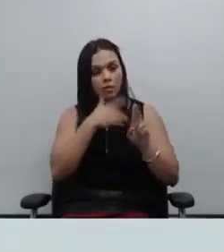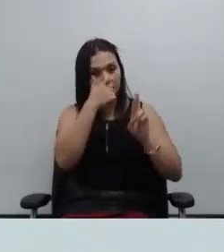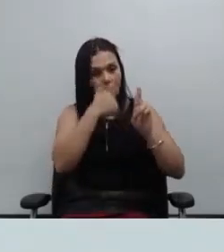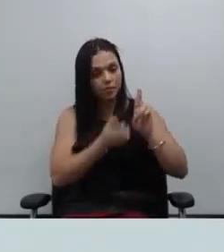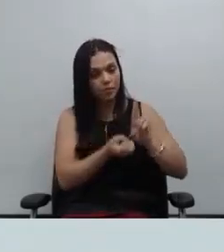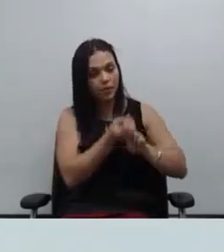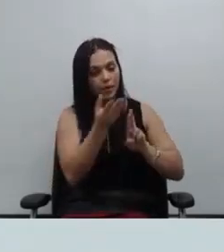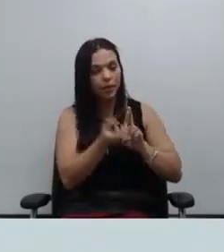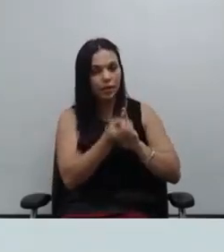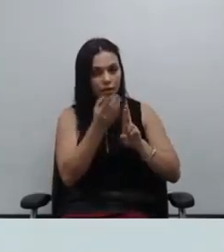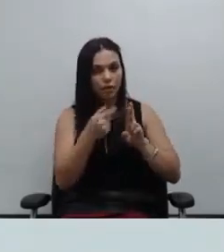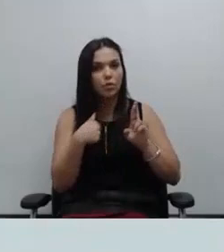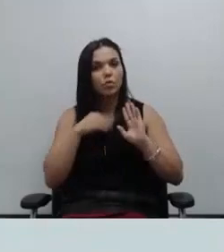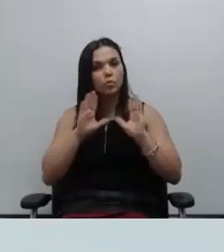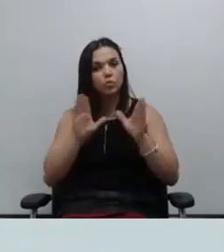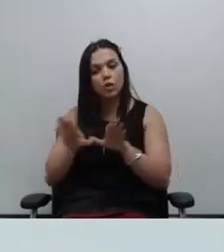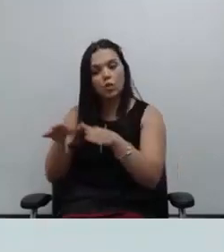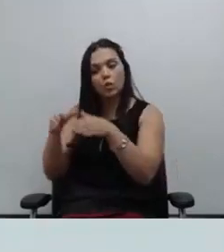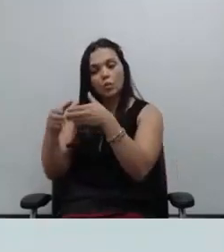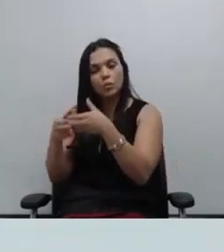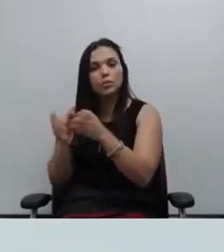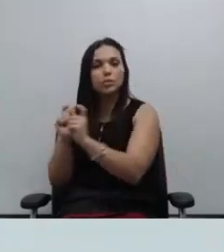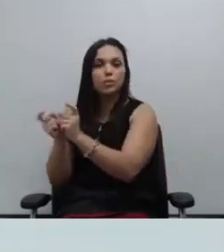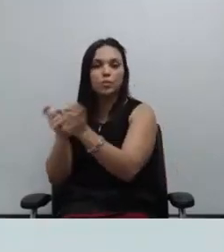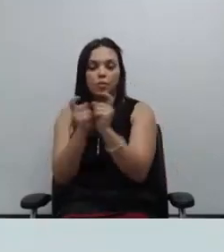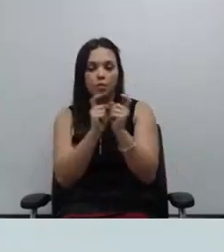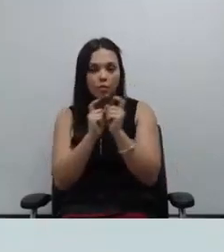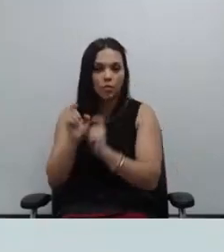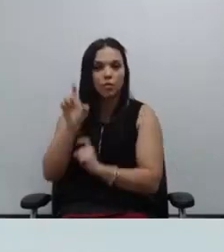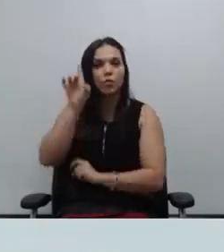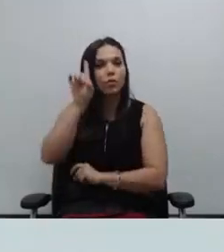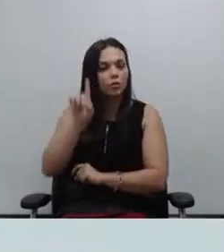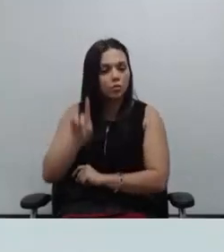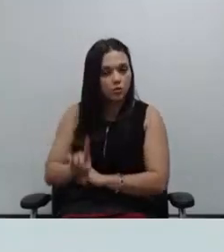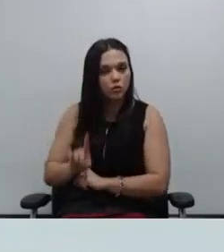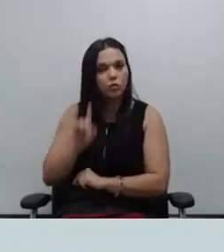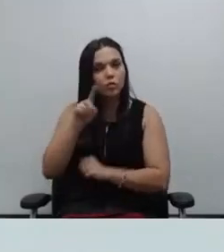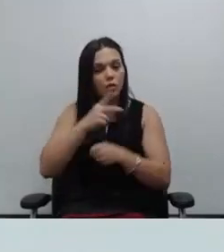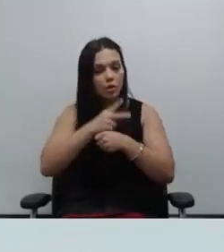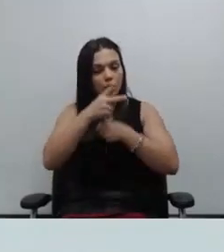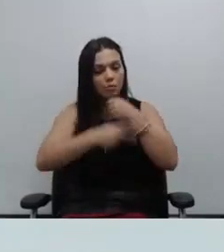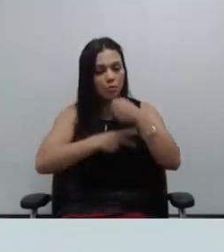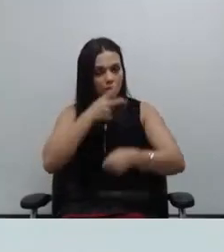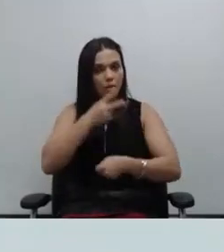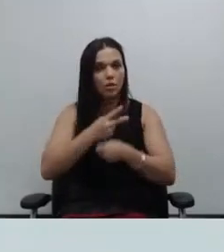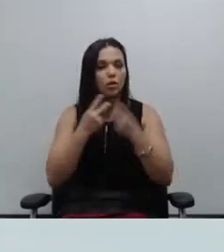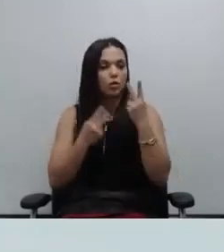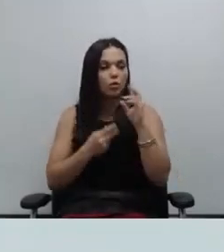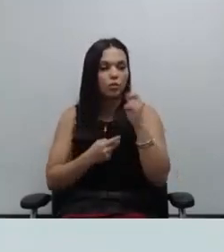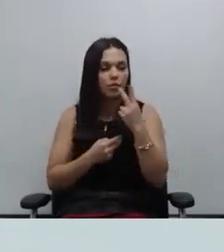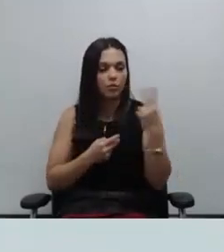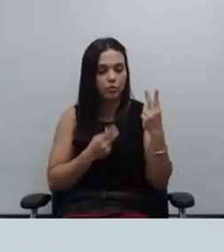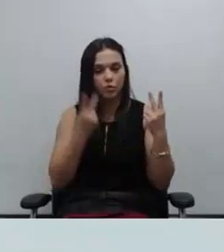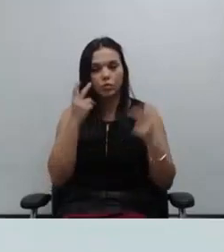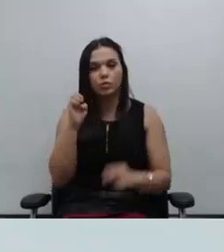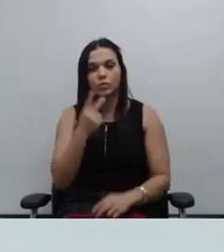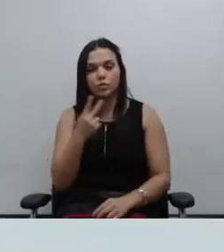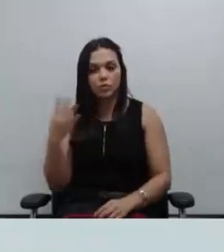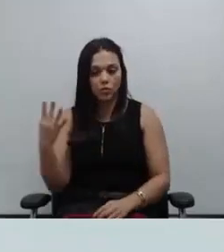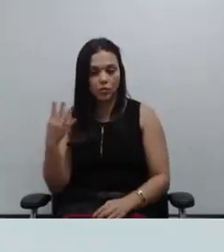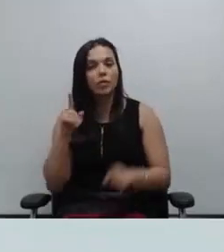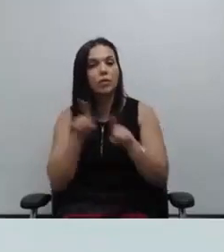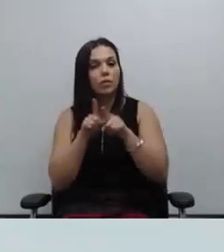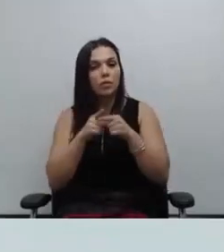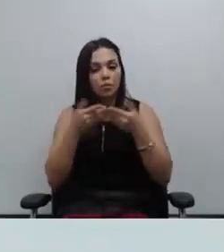realizei diversas reuniões com a Comissão de Representantes dos Diretores, com a gestão do biênio 2022-2024 e com a gestão que se inicia